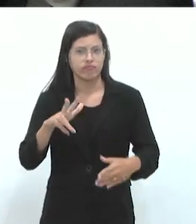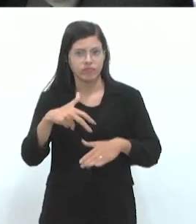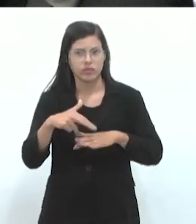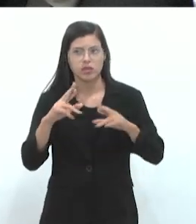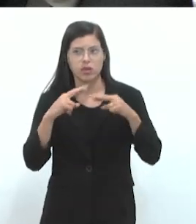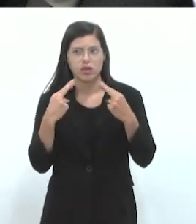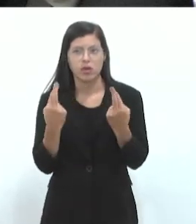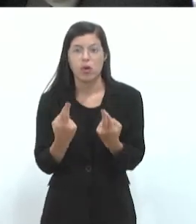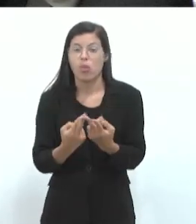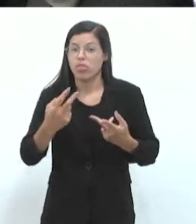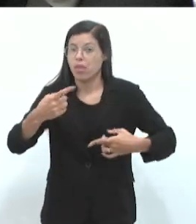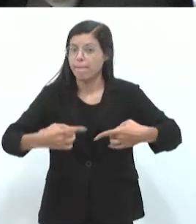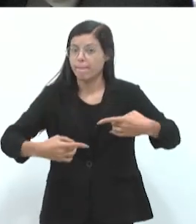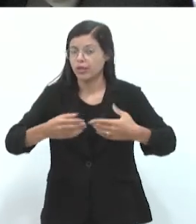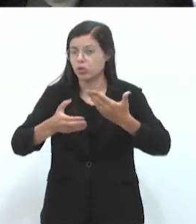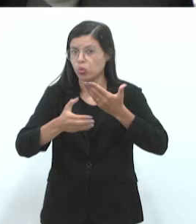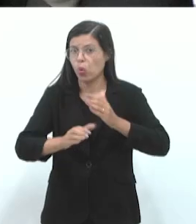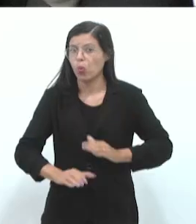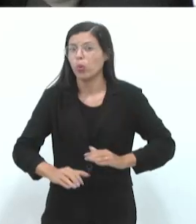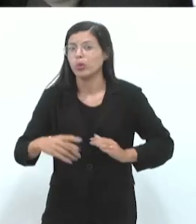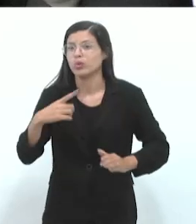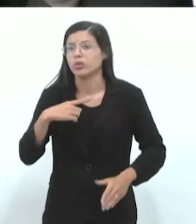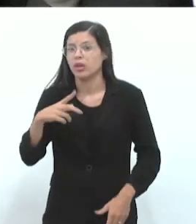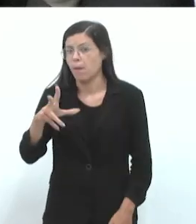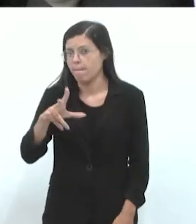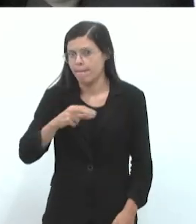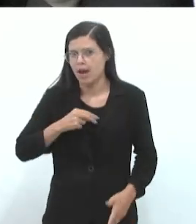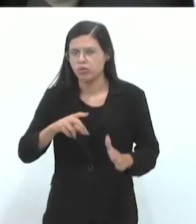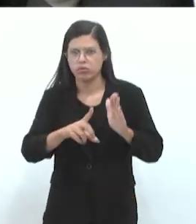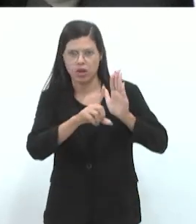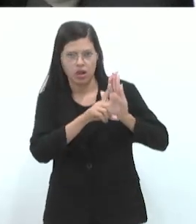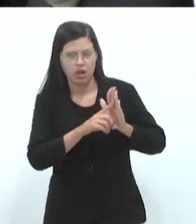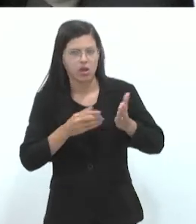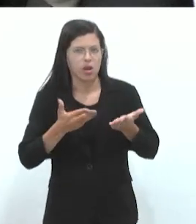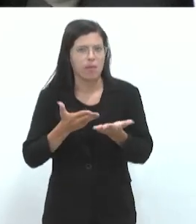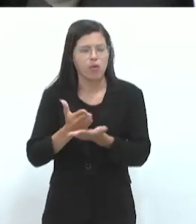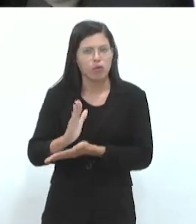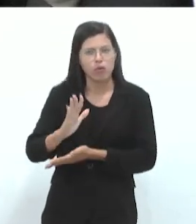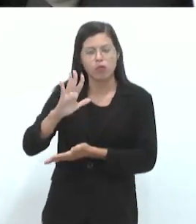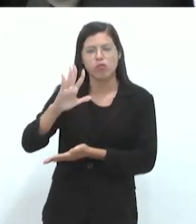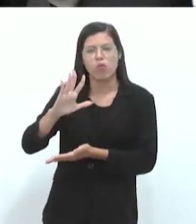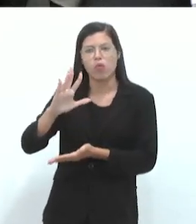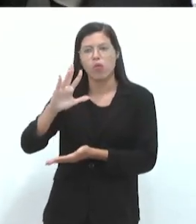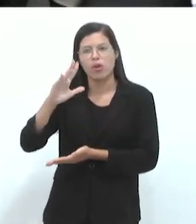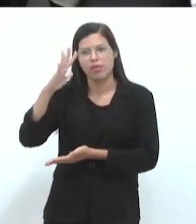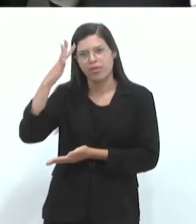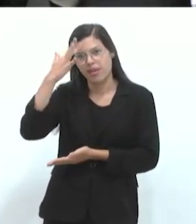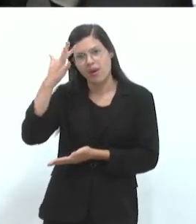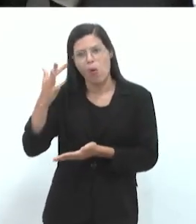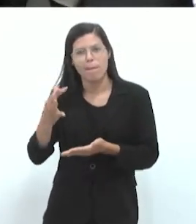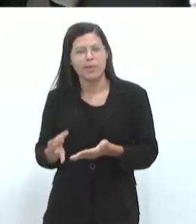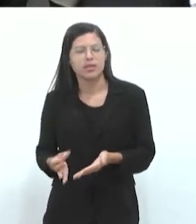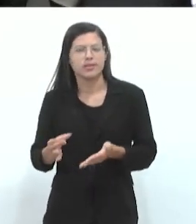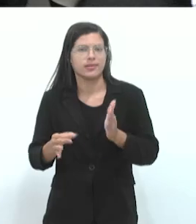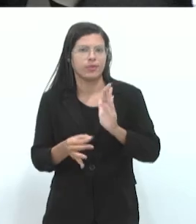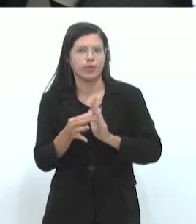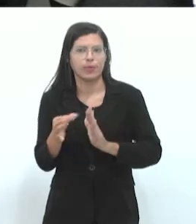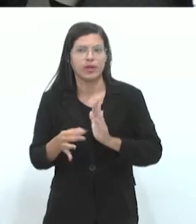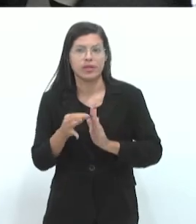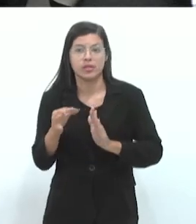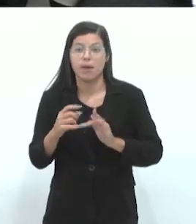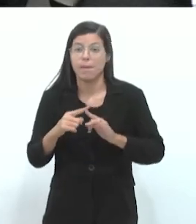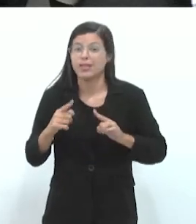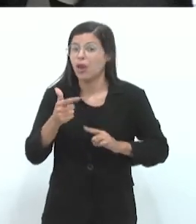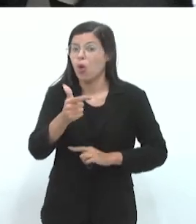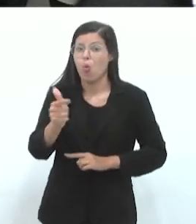do concurso. Aí tem o debate do mérito da lei que a gente aprovou, da interpretação do parecer dele, de tudo isso. Mas esse é outra